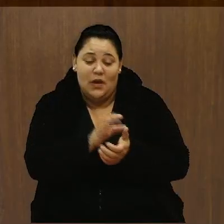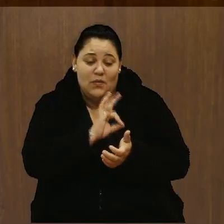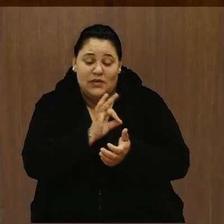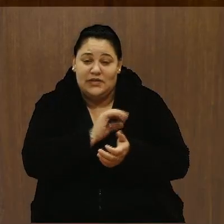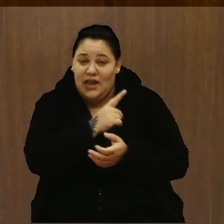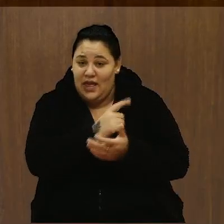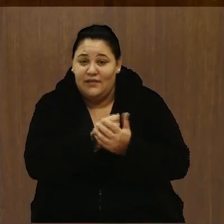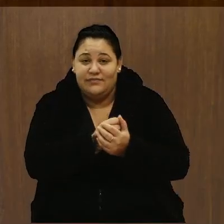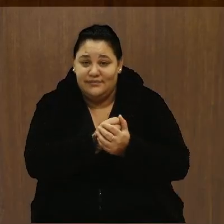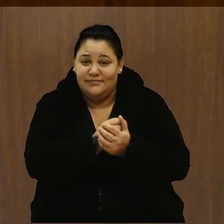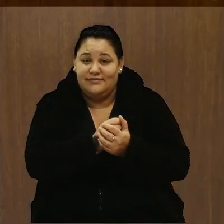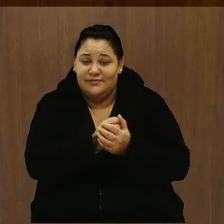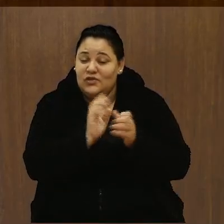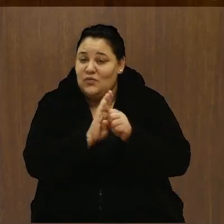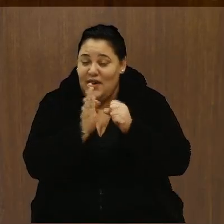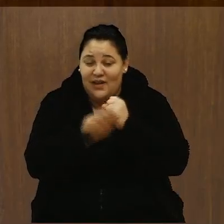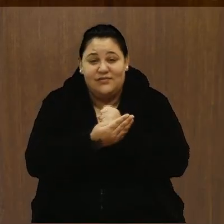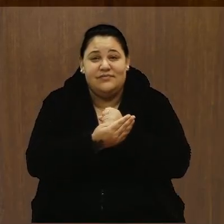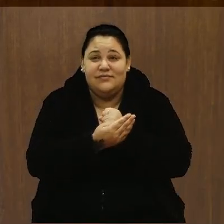estourando todos os